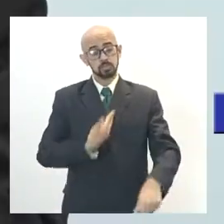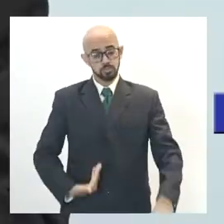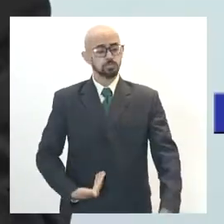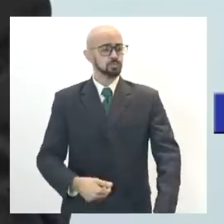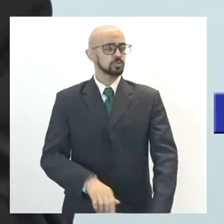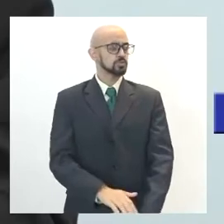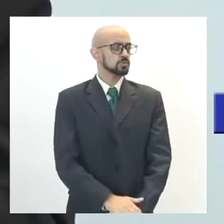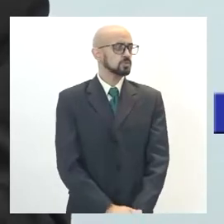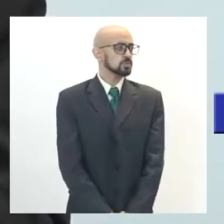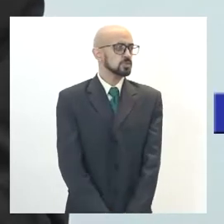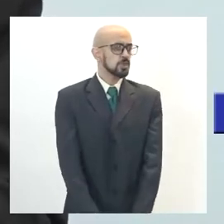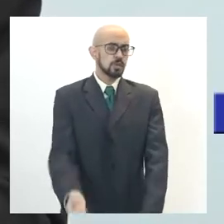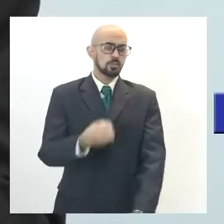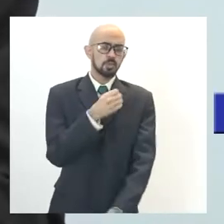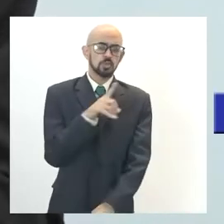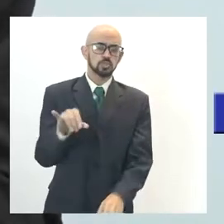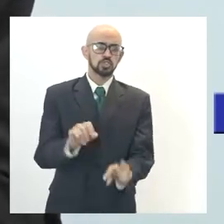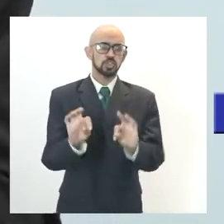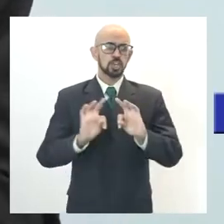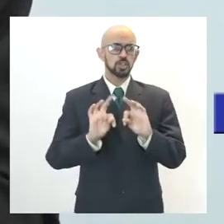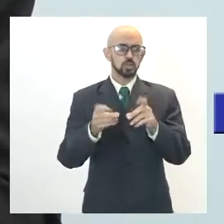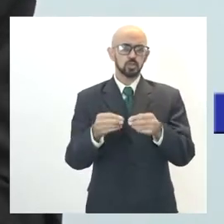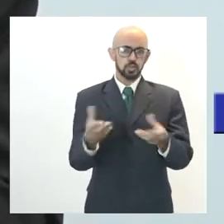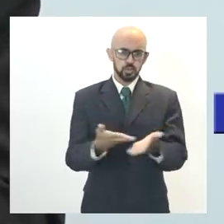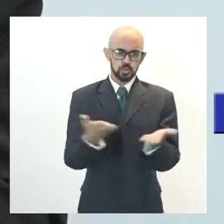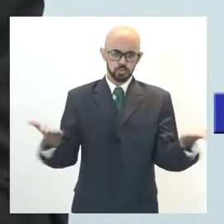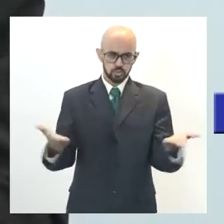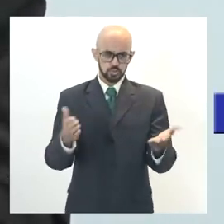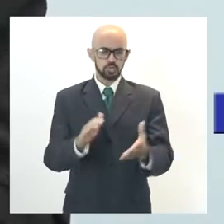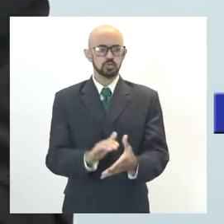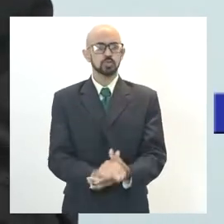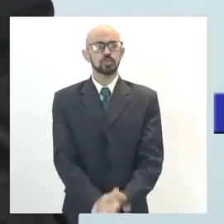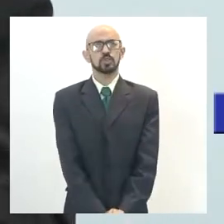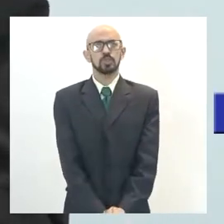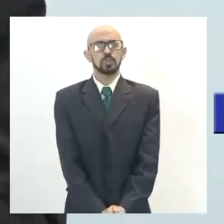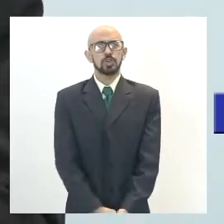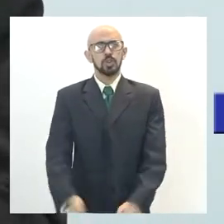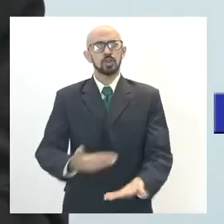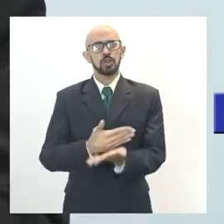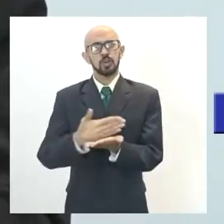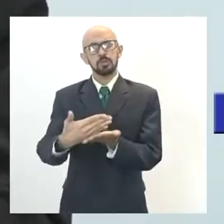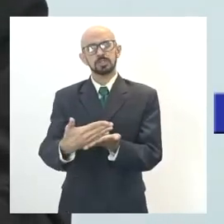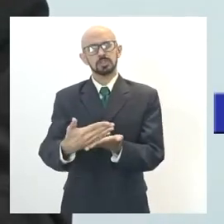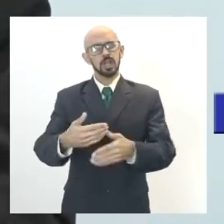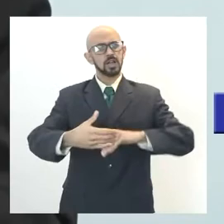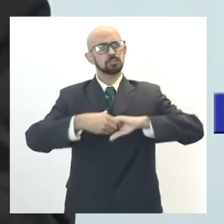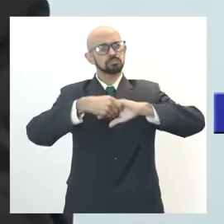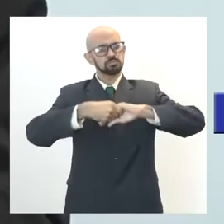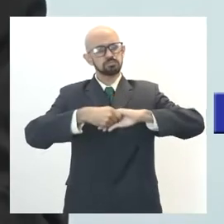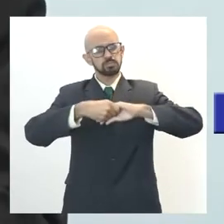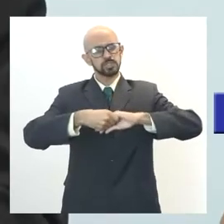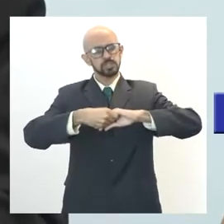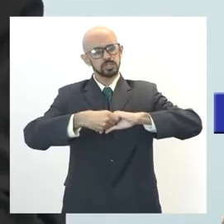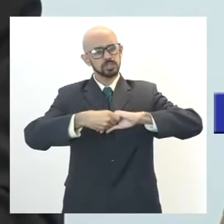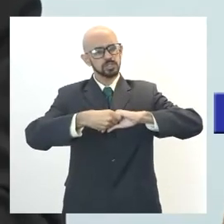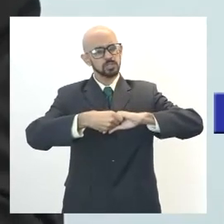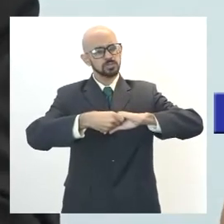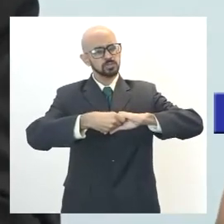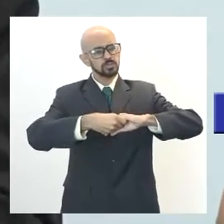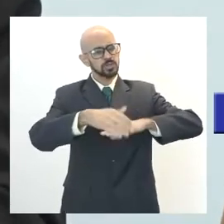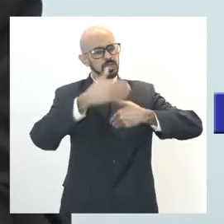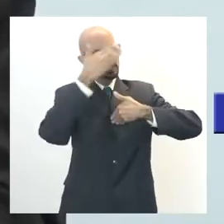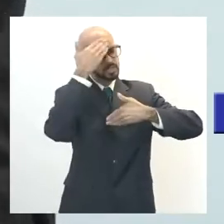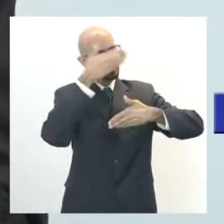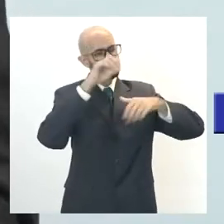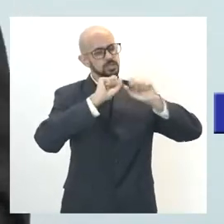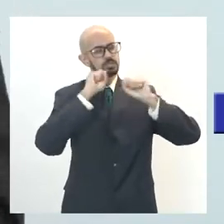Oi bom dia a todos todas e todos quero começar saudando Esse seminário contra